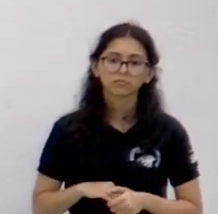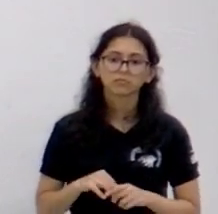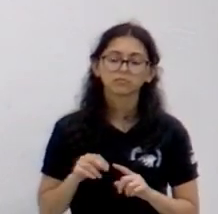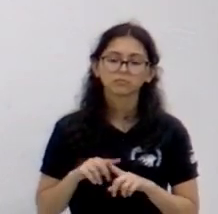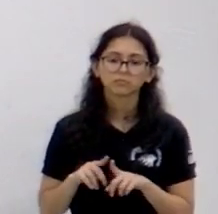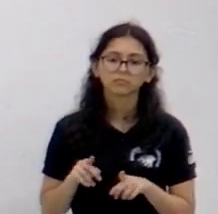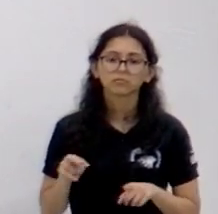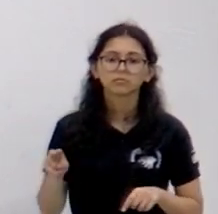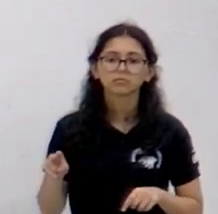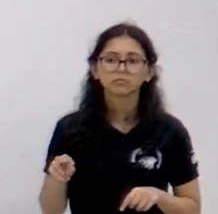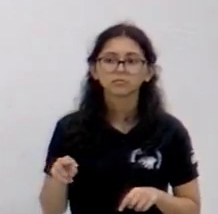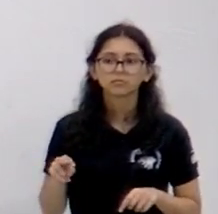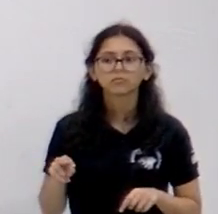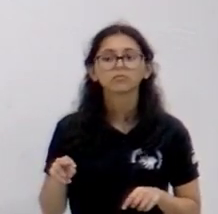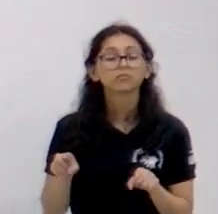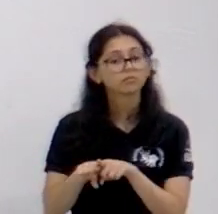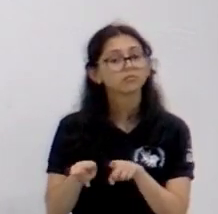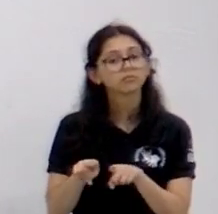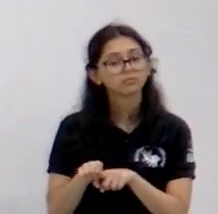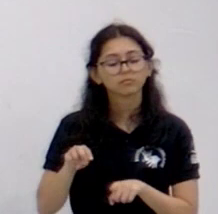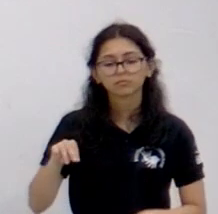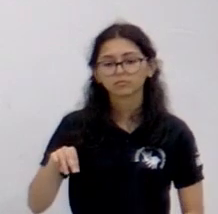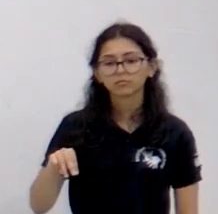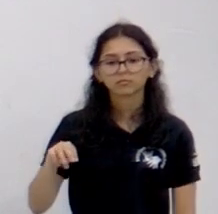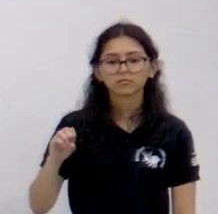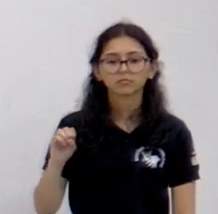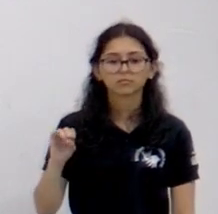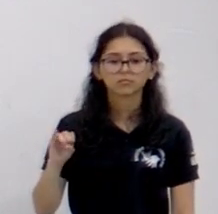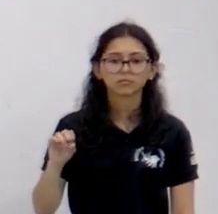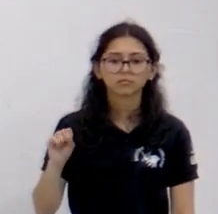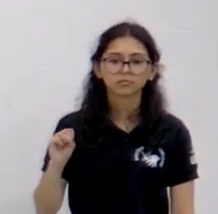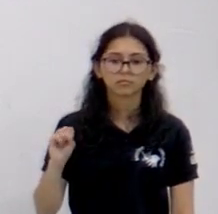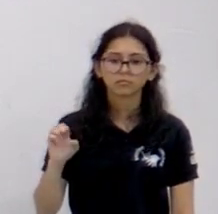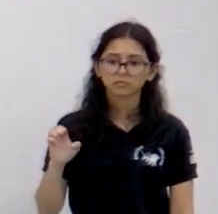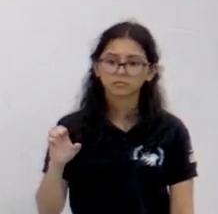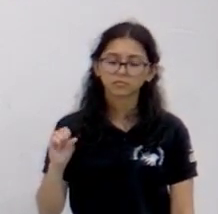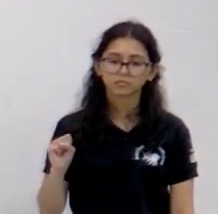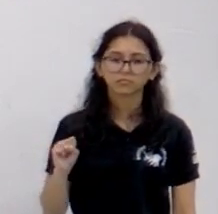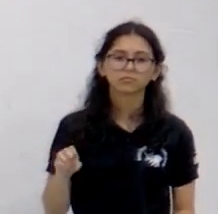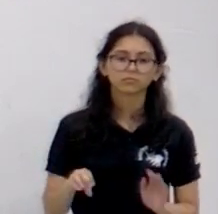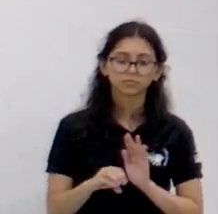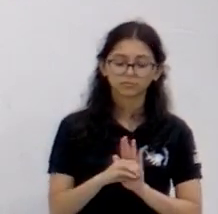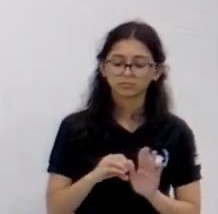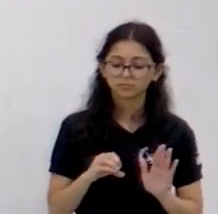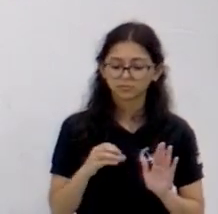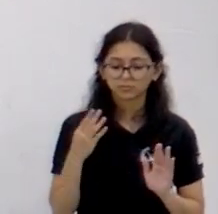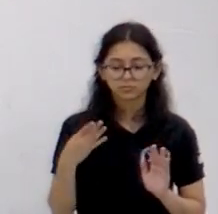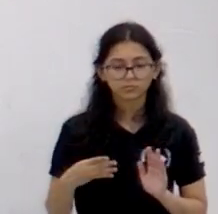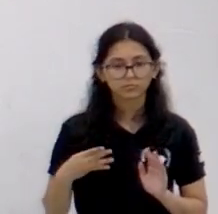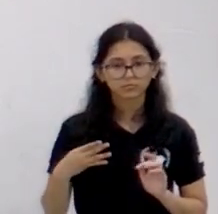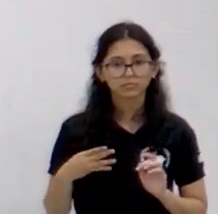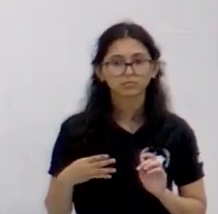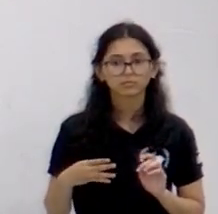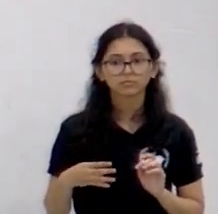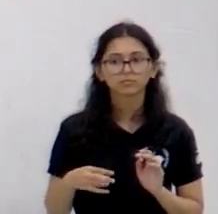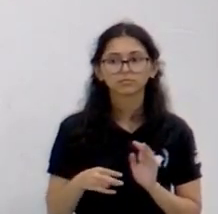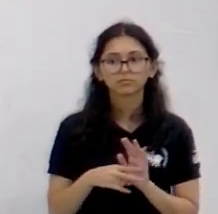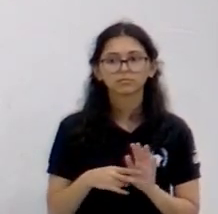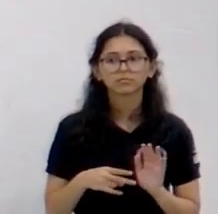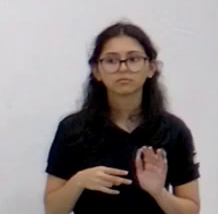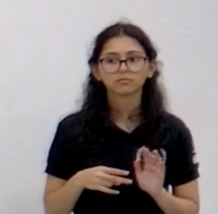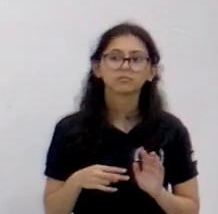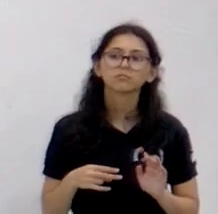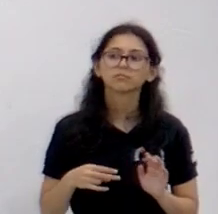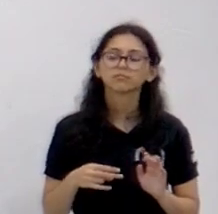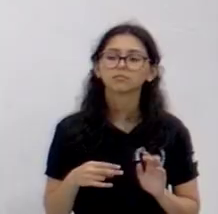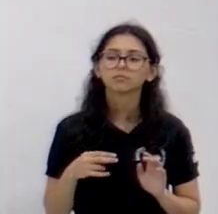chamado Moisés. E lá nos capítulo 4 de Êxodo, capítulo 4, versos 10 a